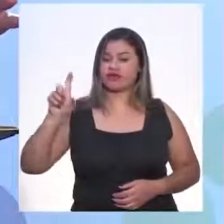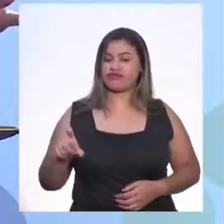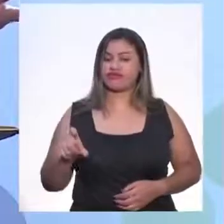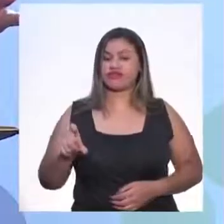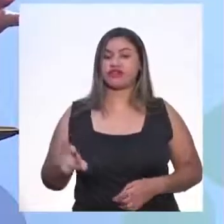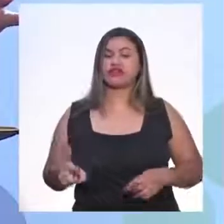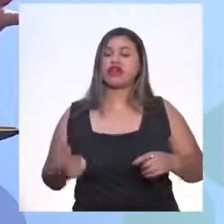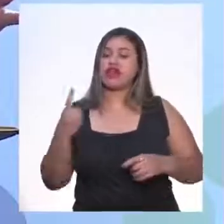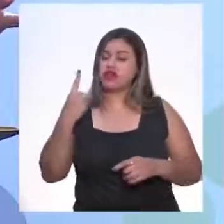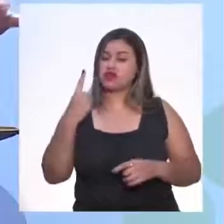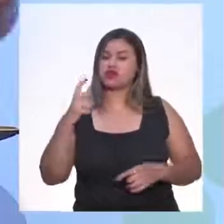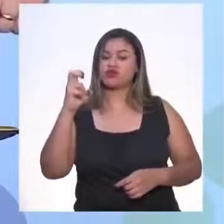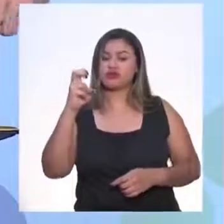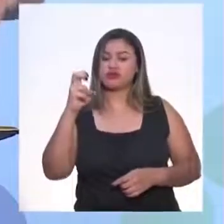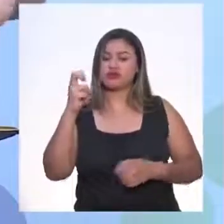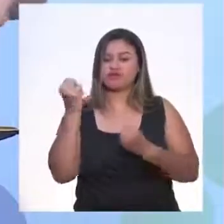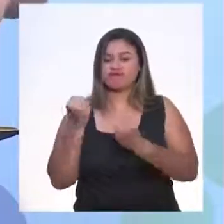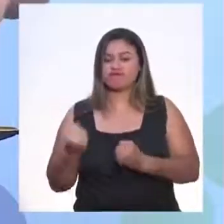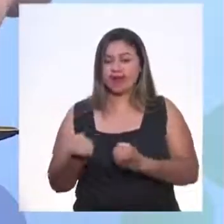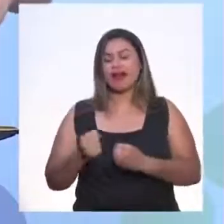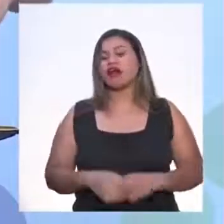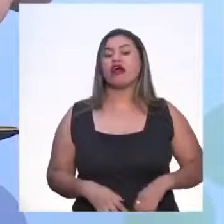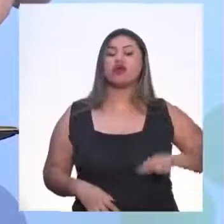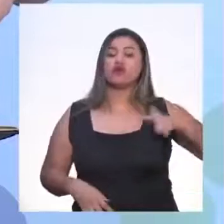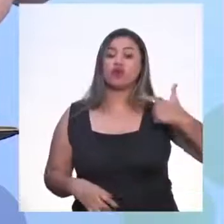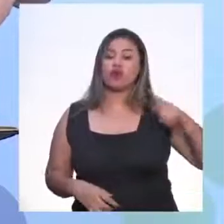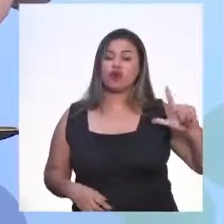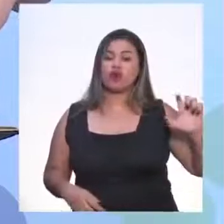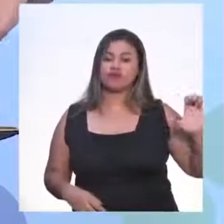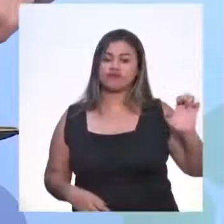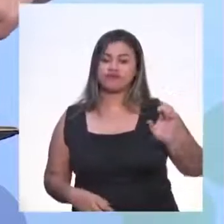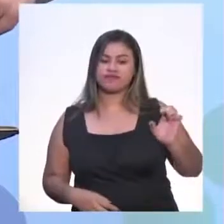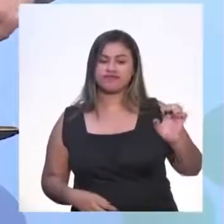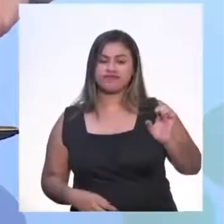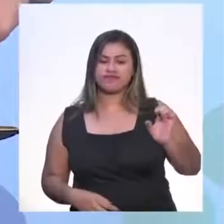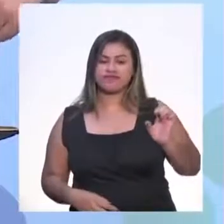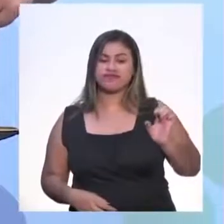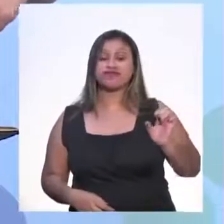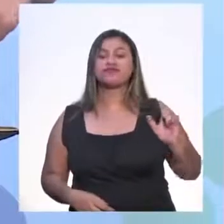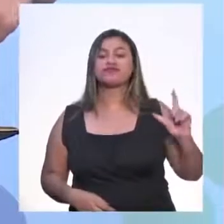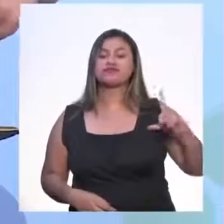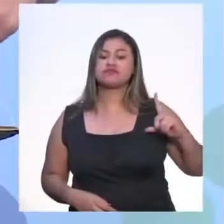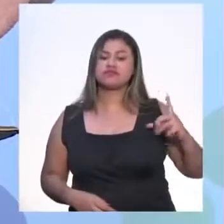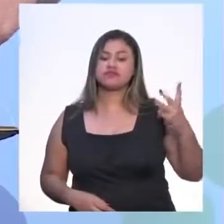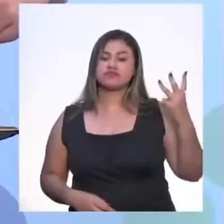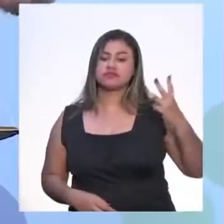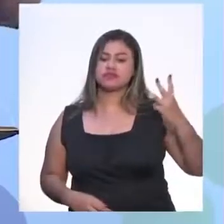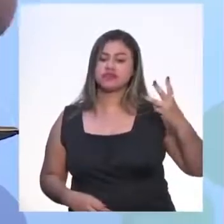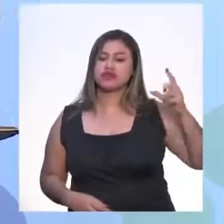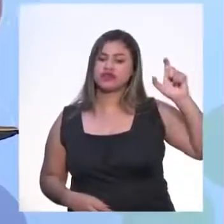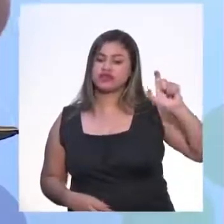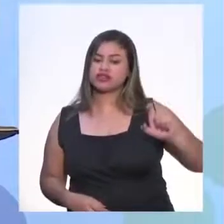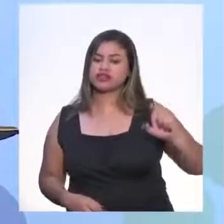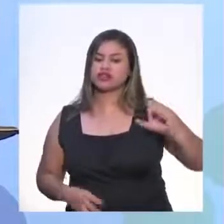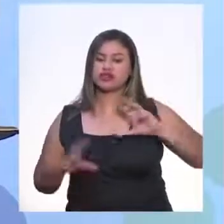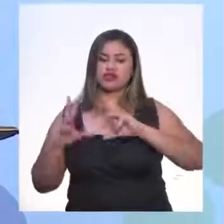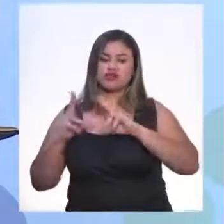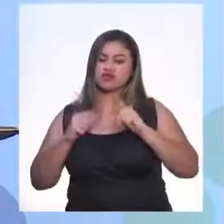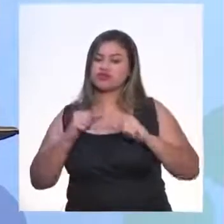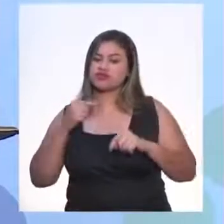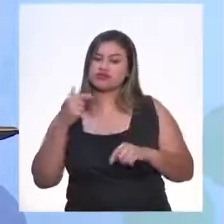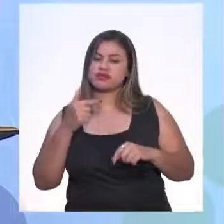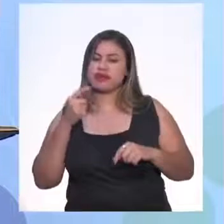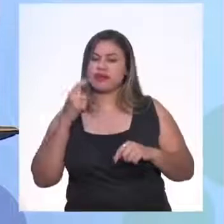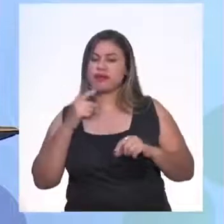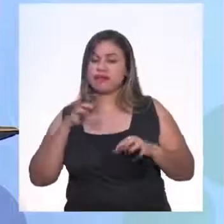e eu tenho 1 com 5. Desse outro lado aqui, Osmar, eu tenho com 3, né? Ó. Okay. É que não dá para ver todos, mas se